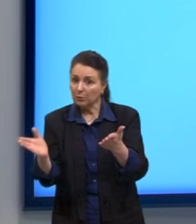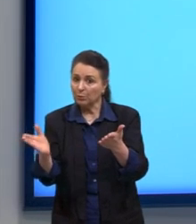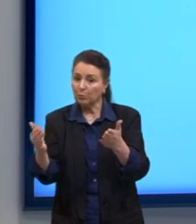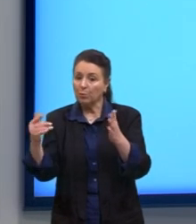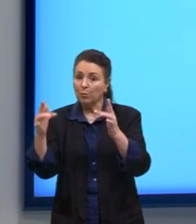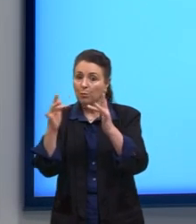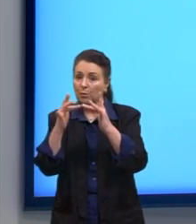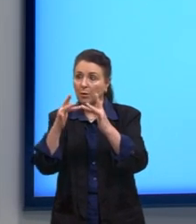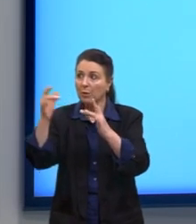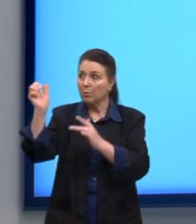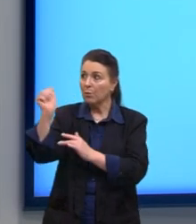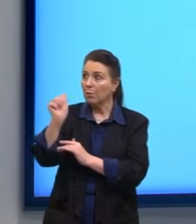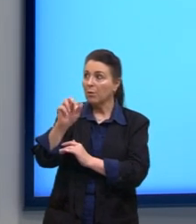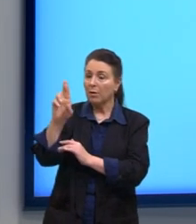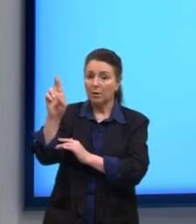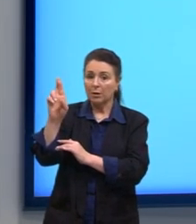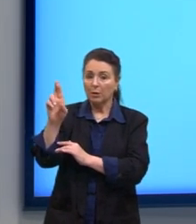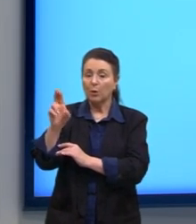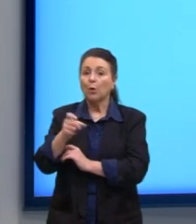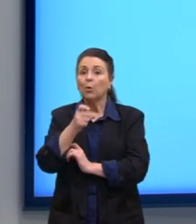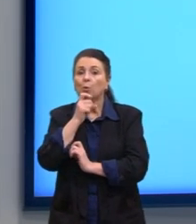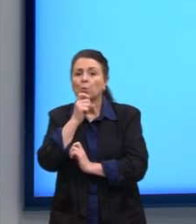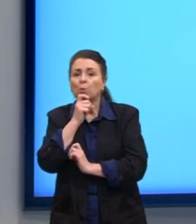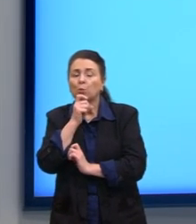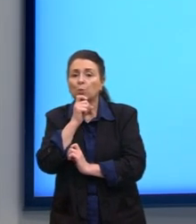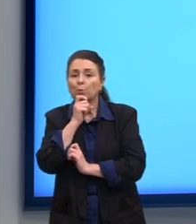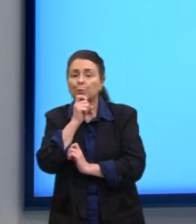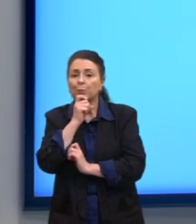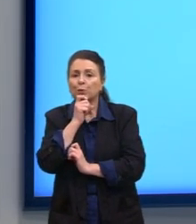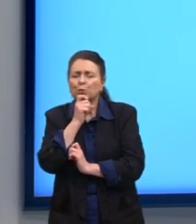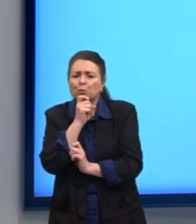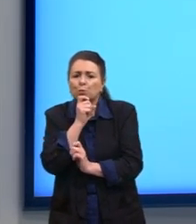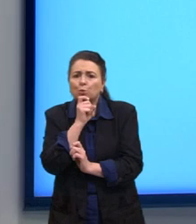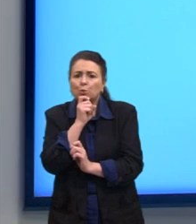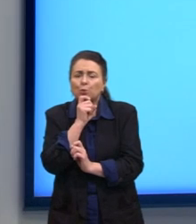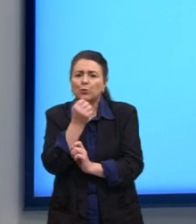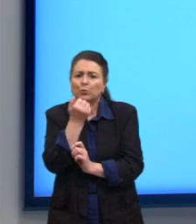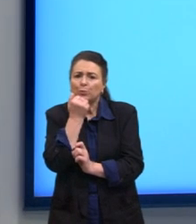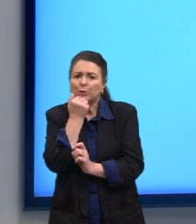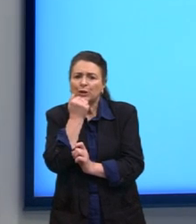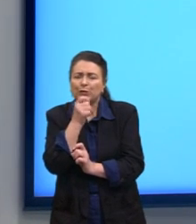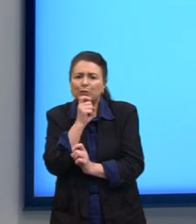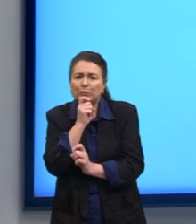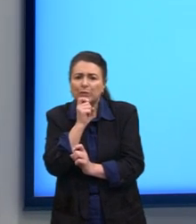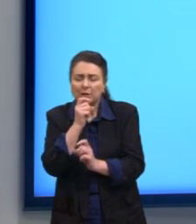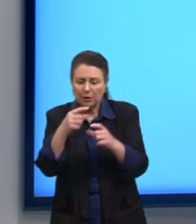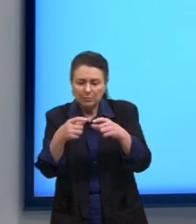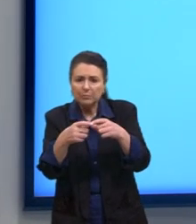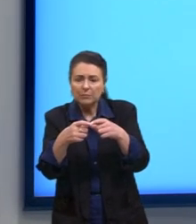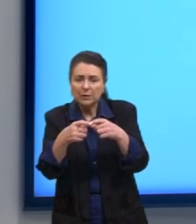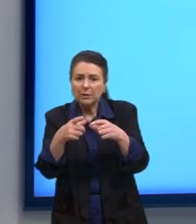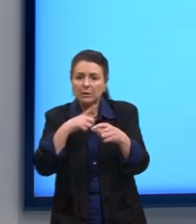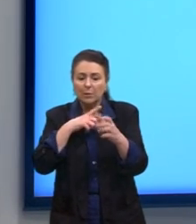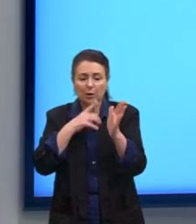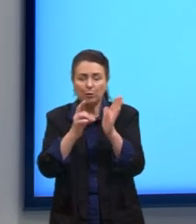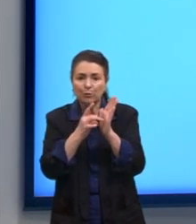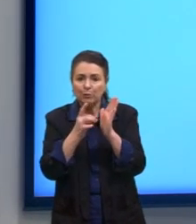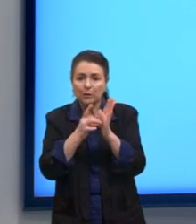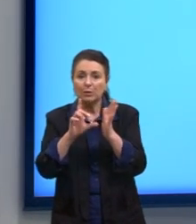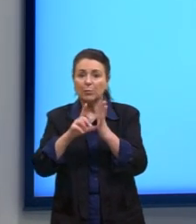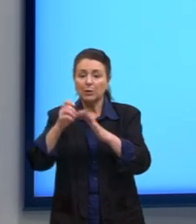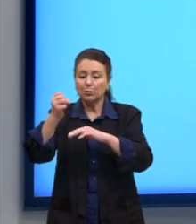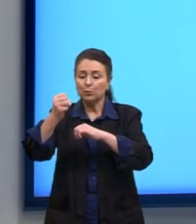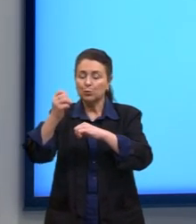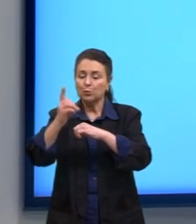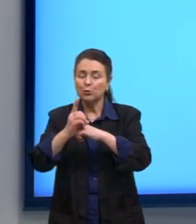o gelo a gente tem esse valor depois a gente tem água pura depois o vidro e depois um diamante aqui São